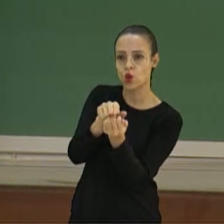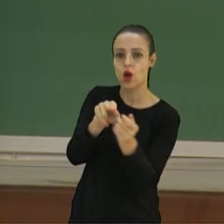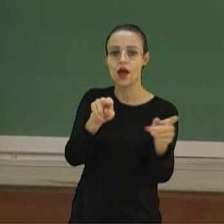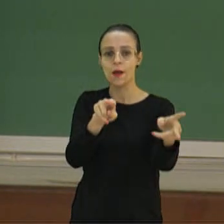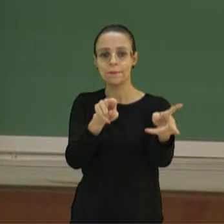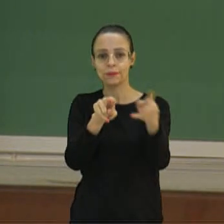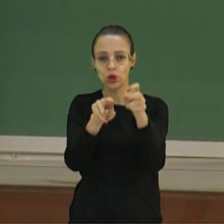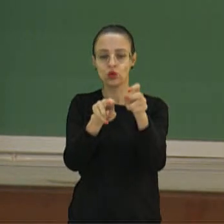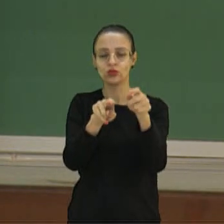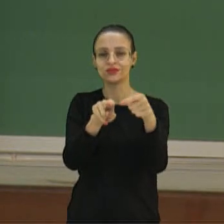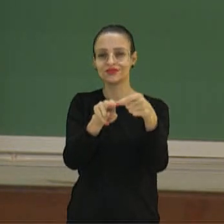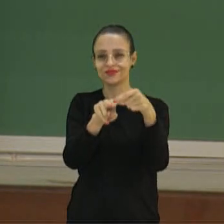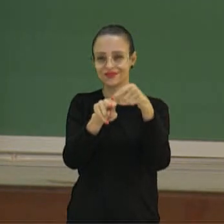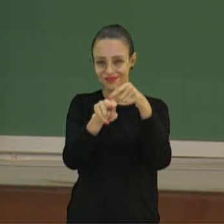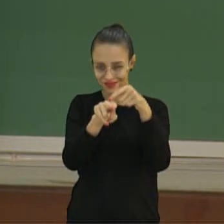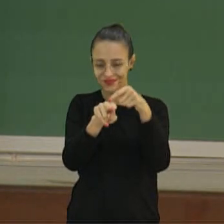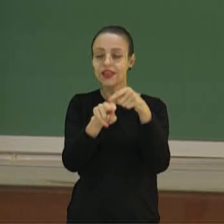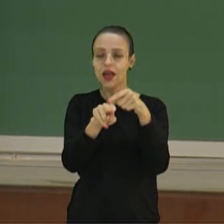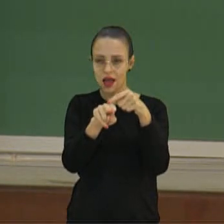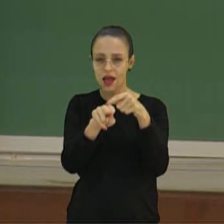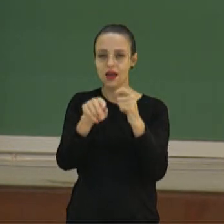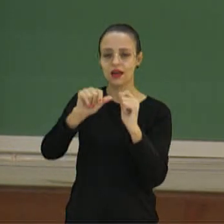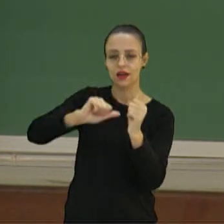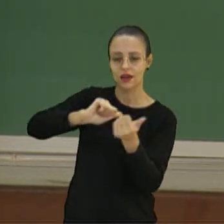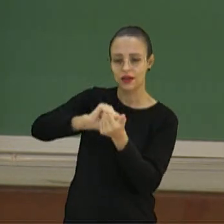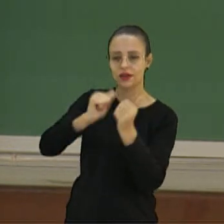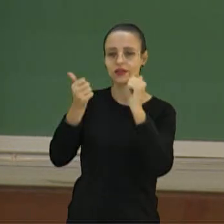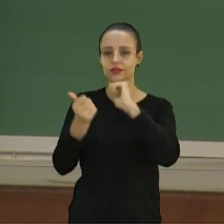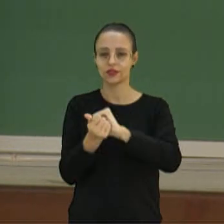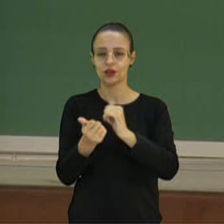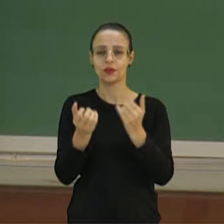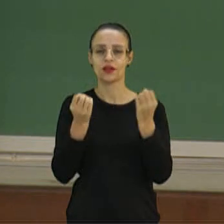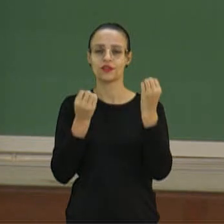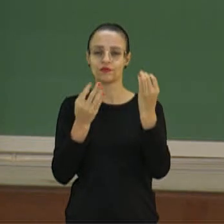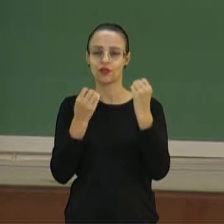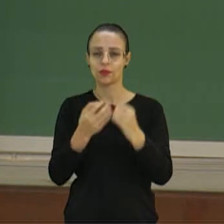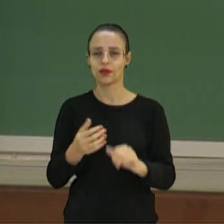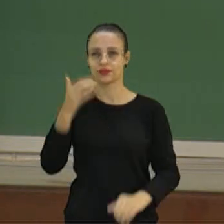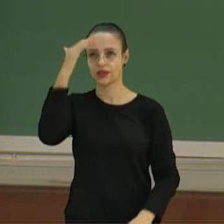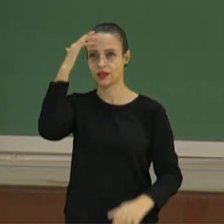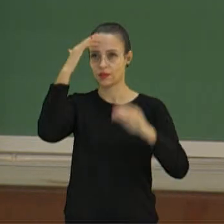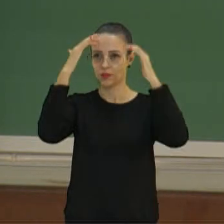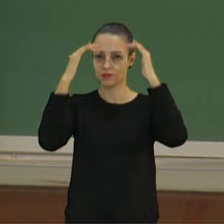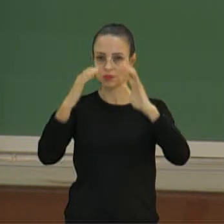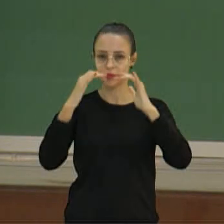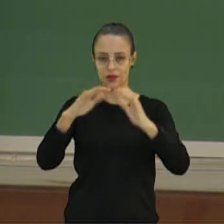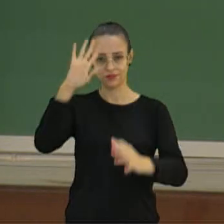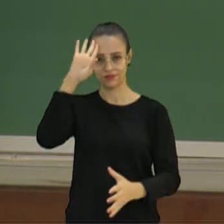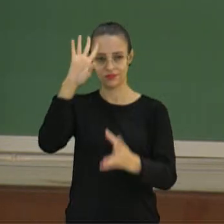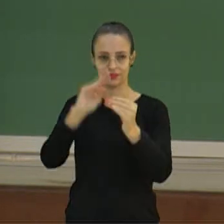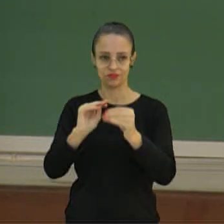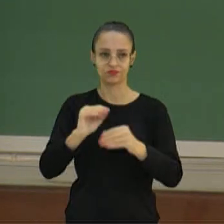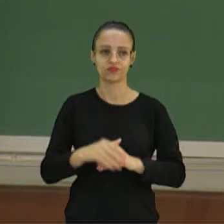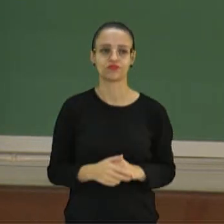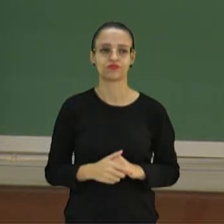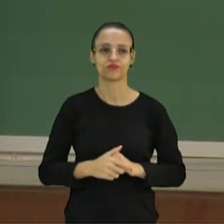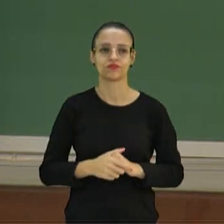informação nesse órgão de Jacobson, que daí transforma a informação em uma informação que ele vai entender lá no cérebro dele.